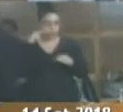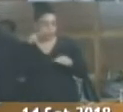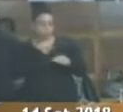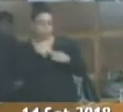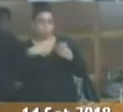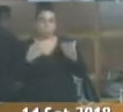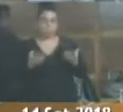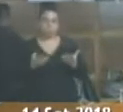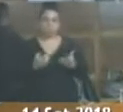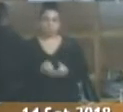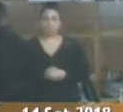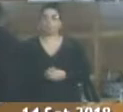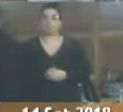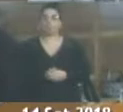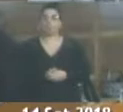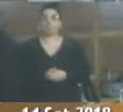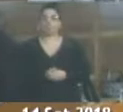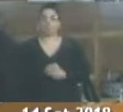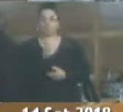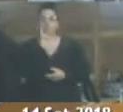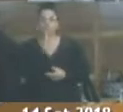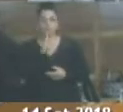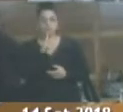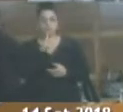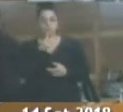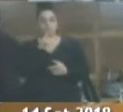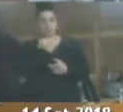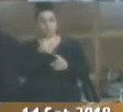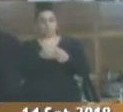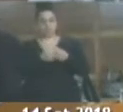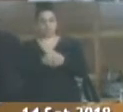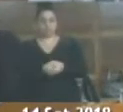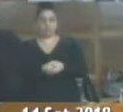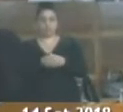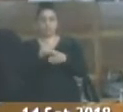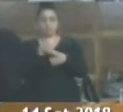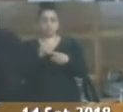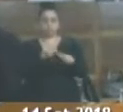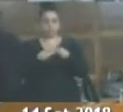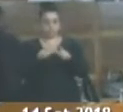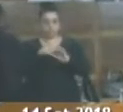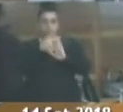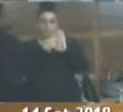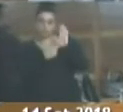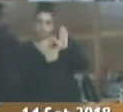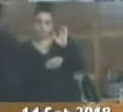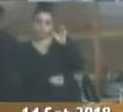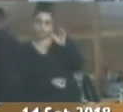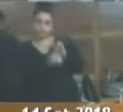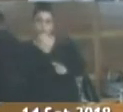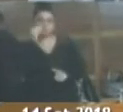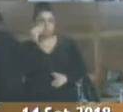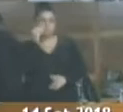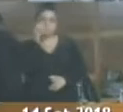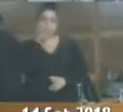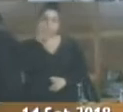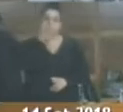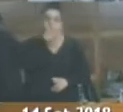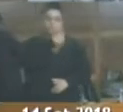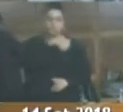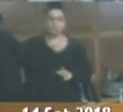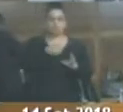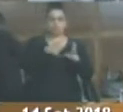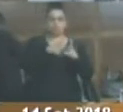assim: poxa, está aqui a nossa, o que nós vamos trabalhar. Vamos salvar o animal da